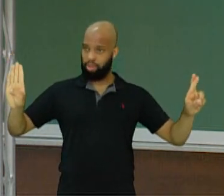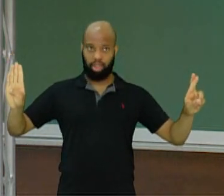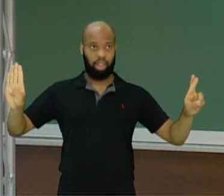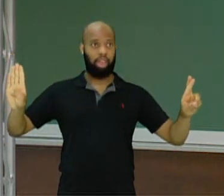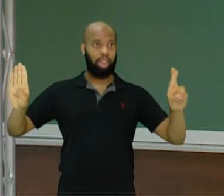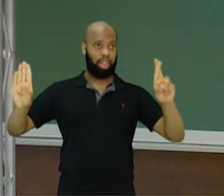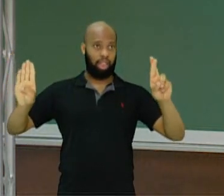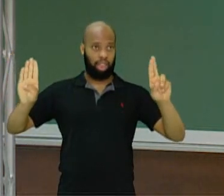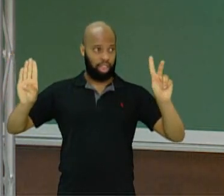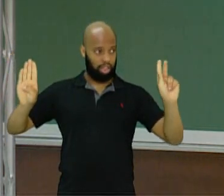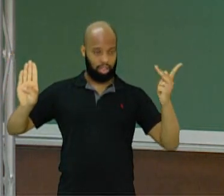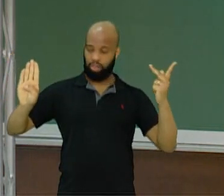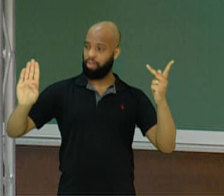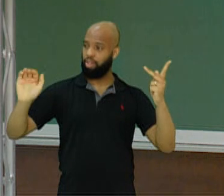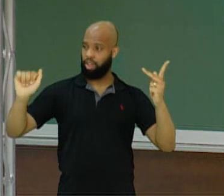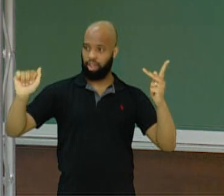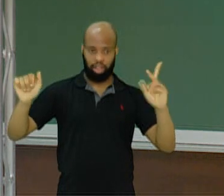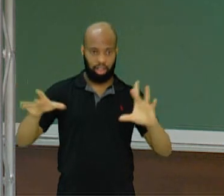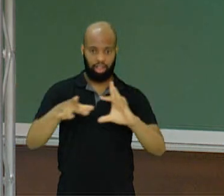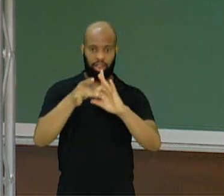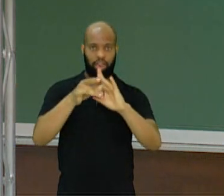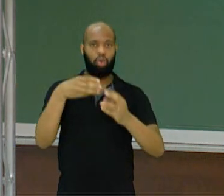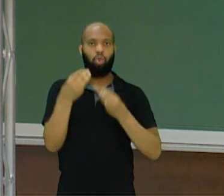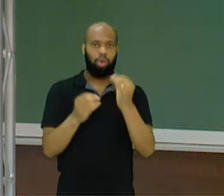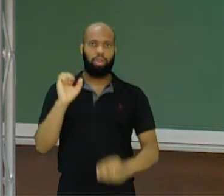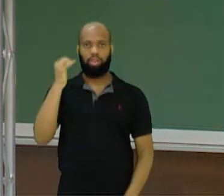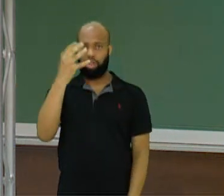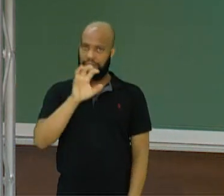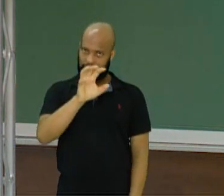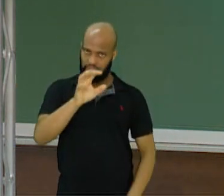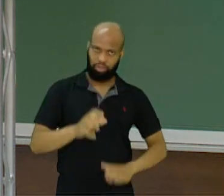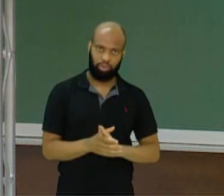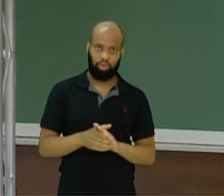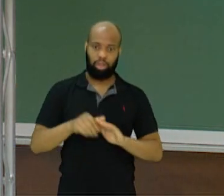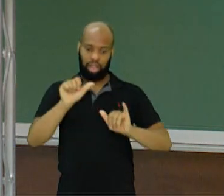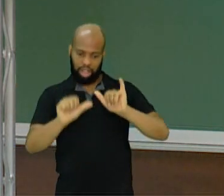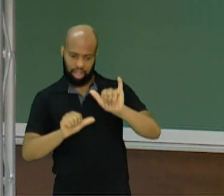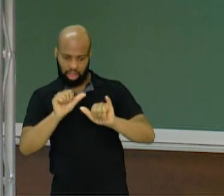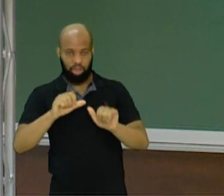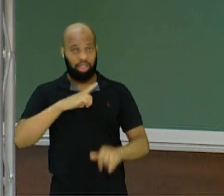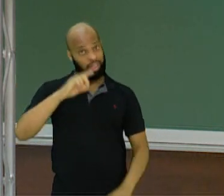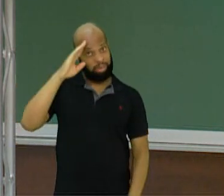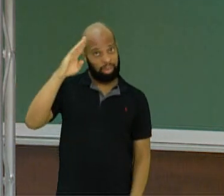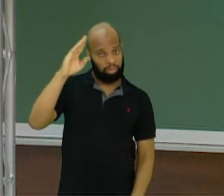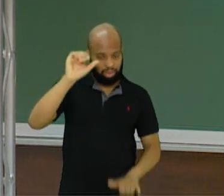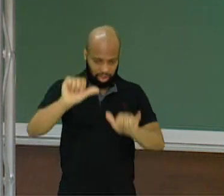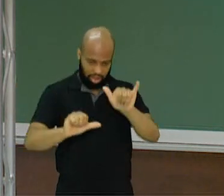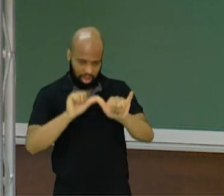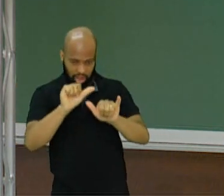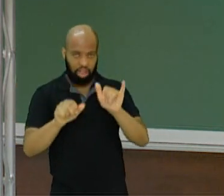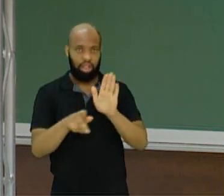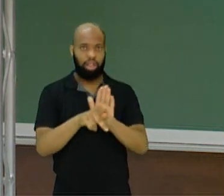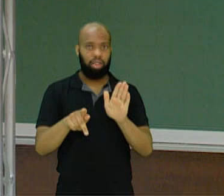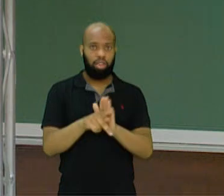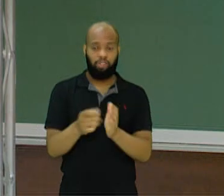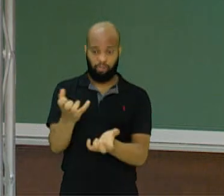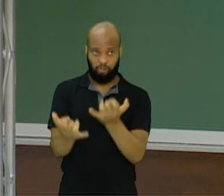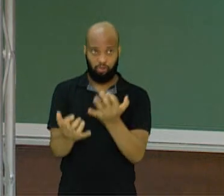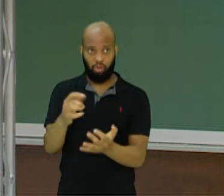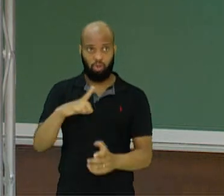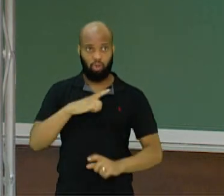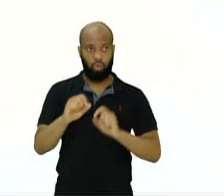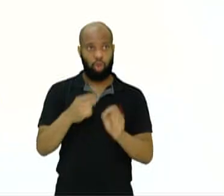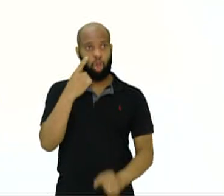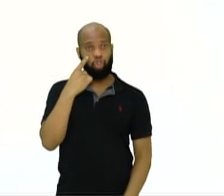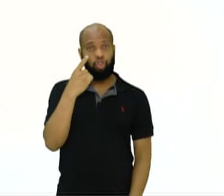o hidrogênio. Então, eu vou mostrar para vocês como que ocorrem essas reações. As principais reações de combustão são